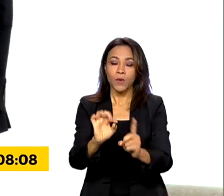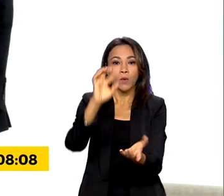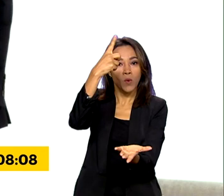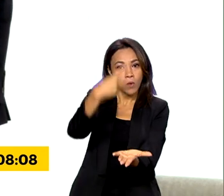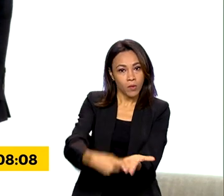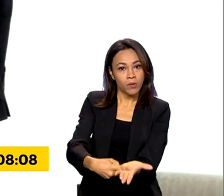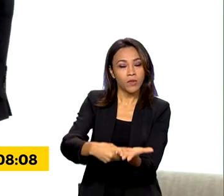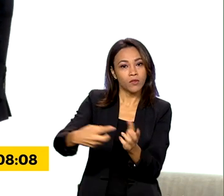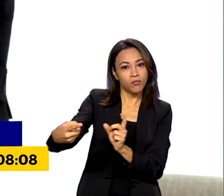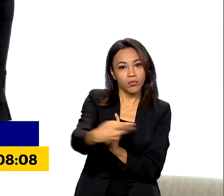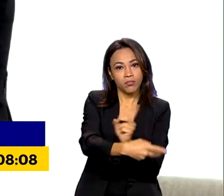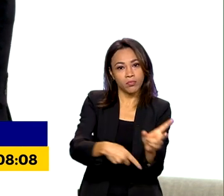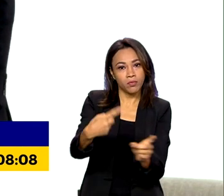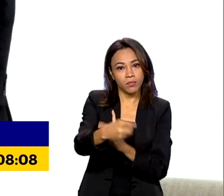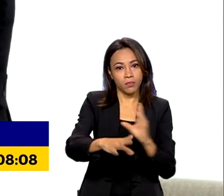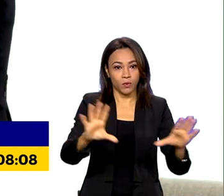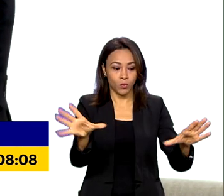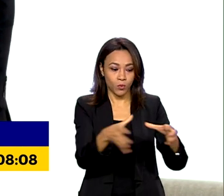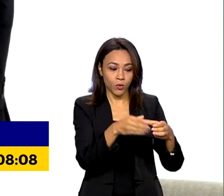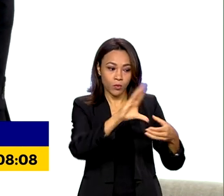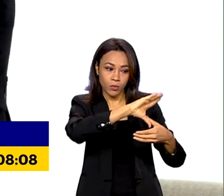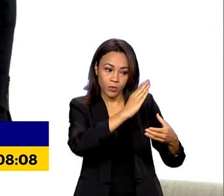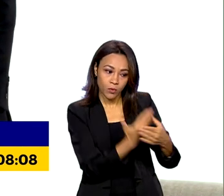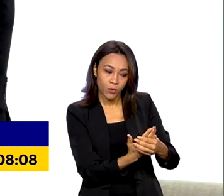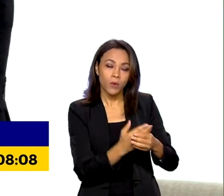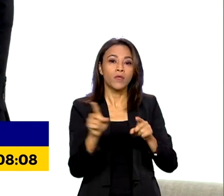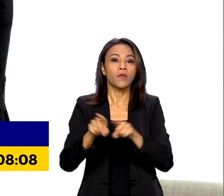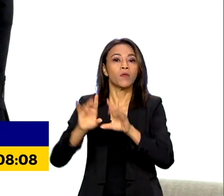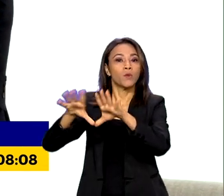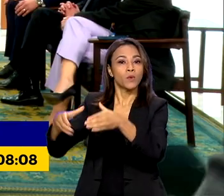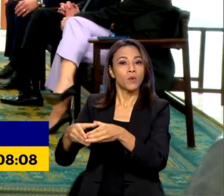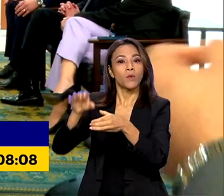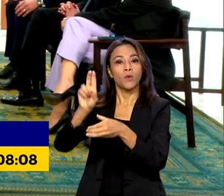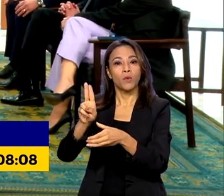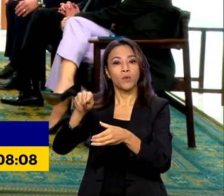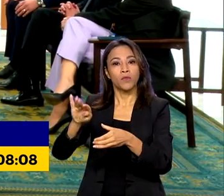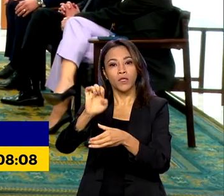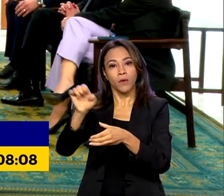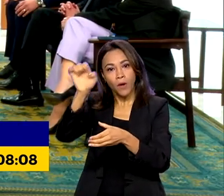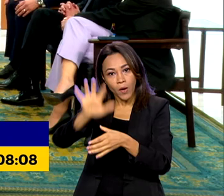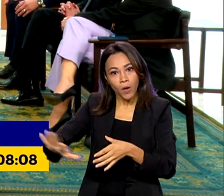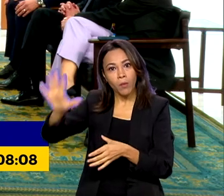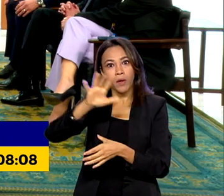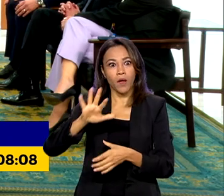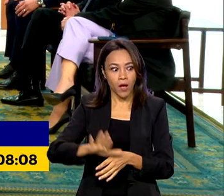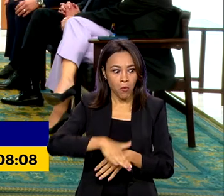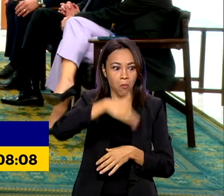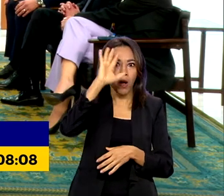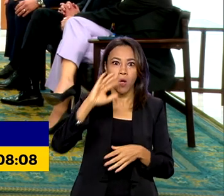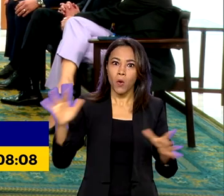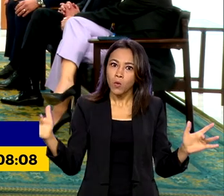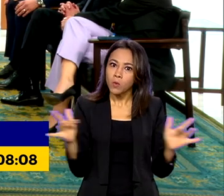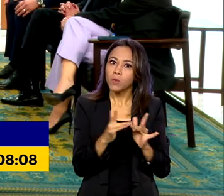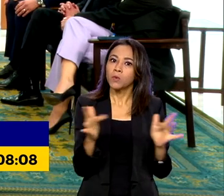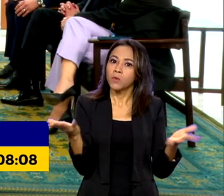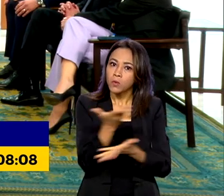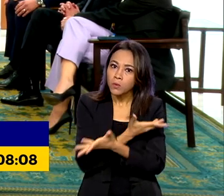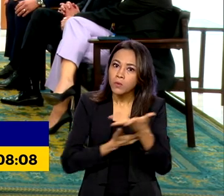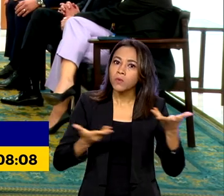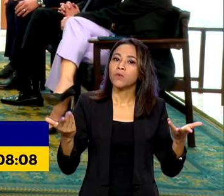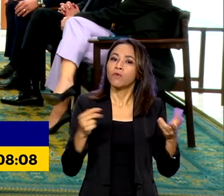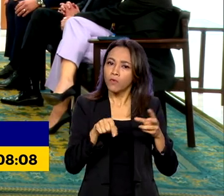comércio entre o Mercosul e a União Europeia e uma maior integração entre os países sul-americanos